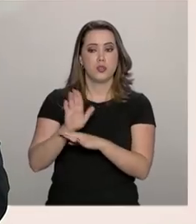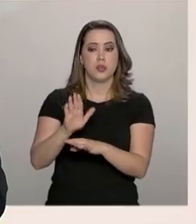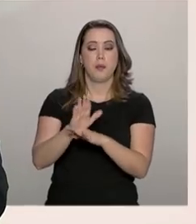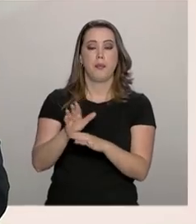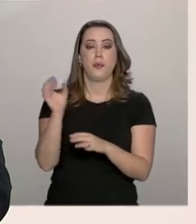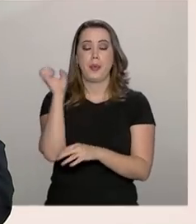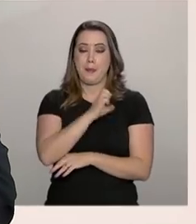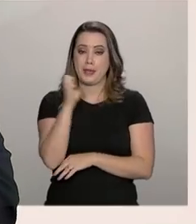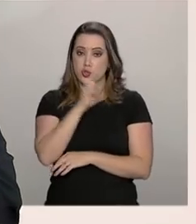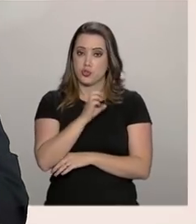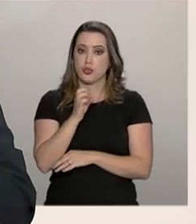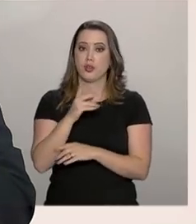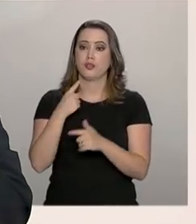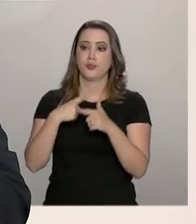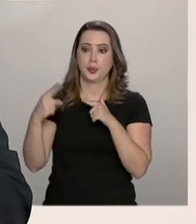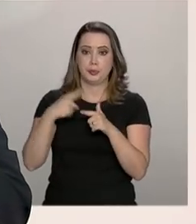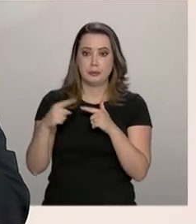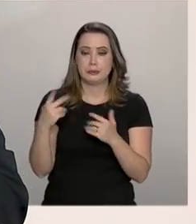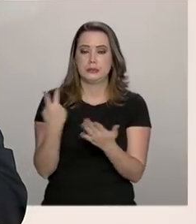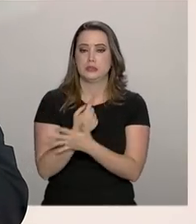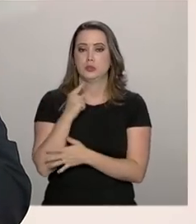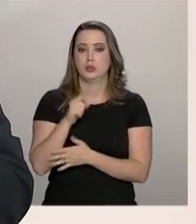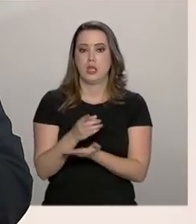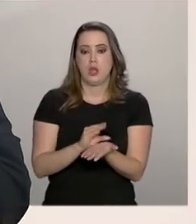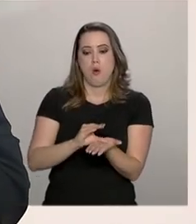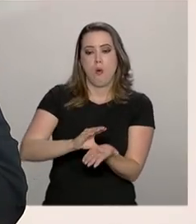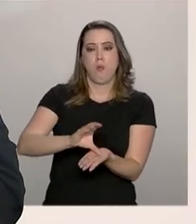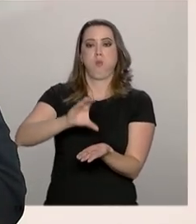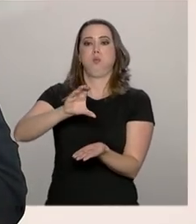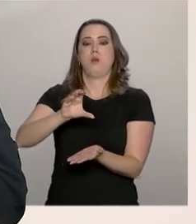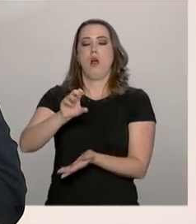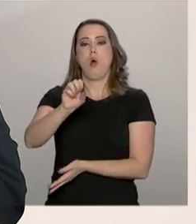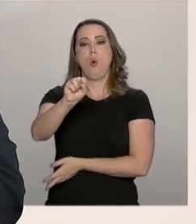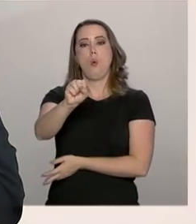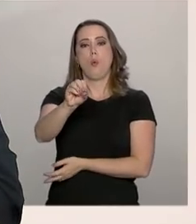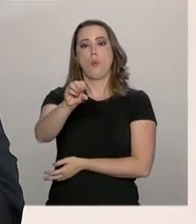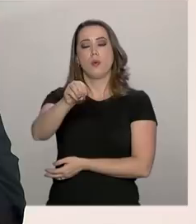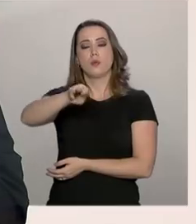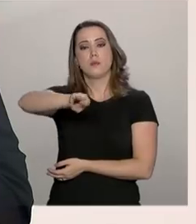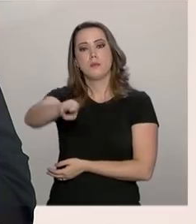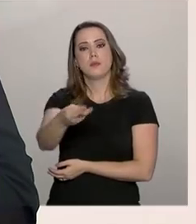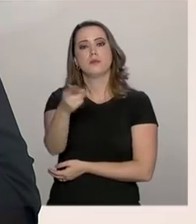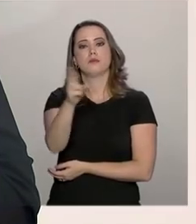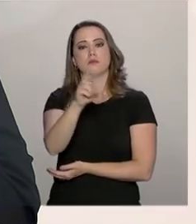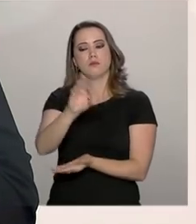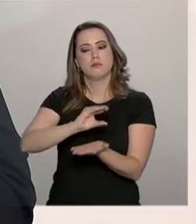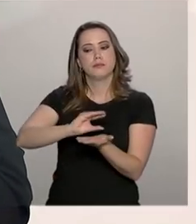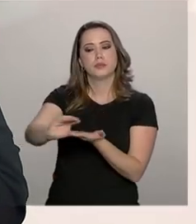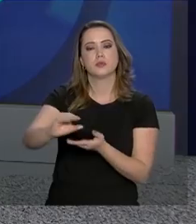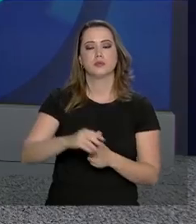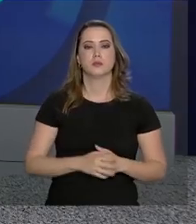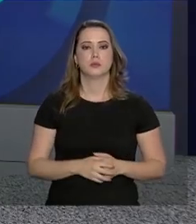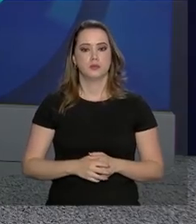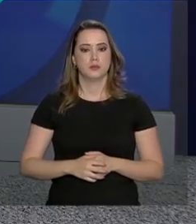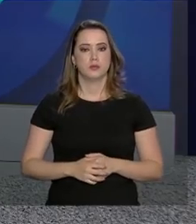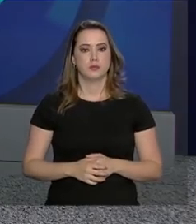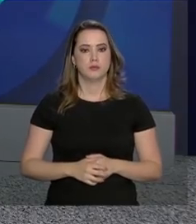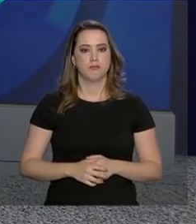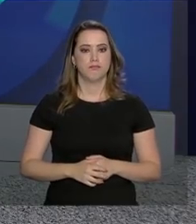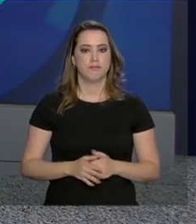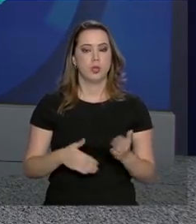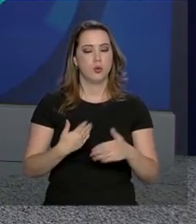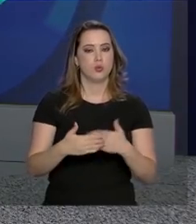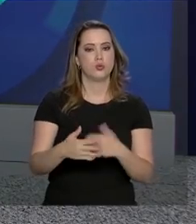apoio emergencial e desastre, dotação inicial de 800 milhões de reais.